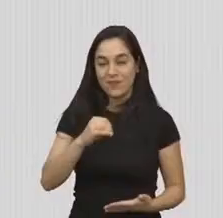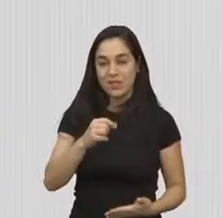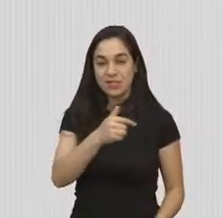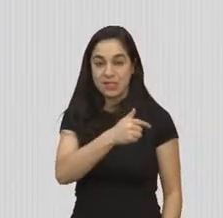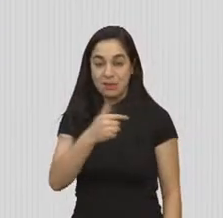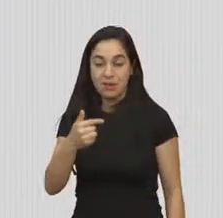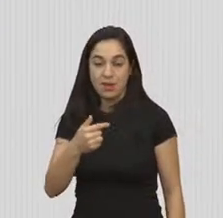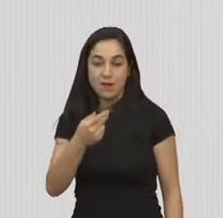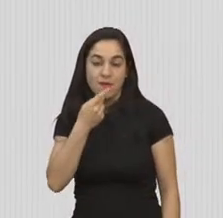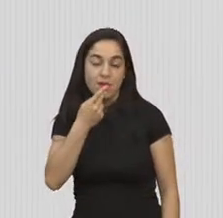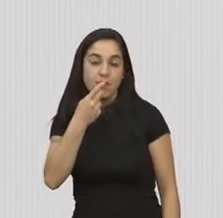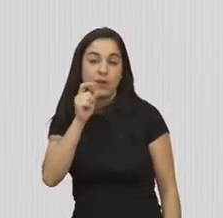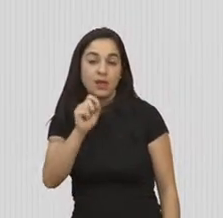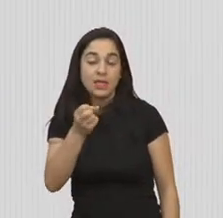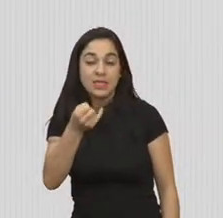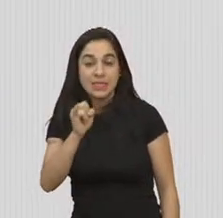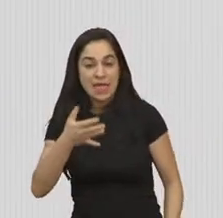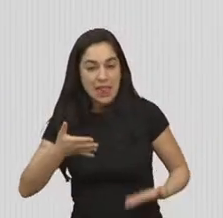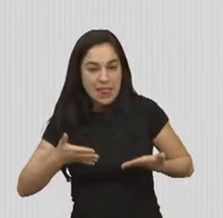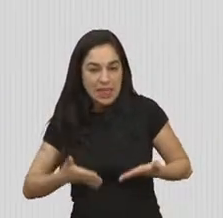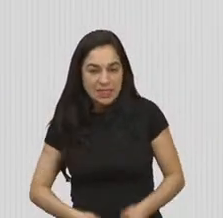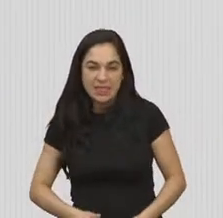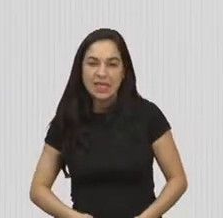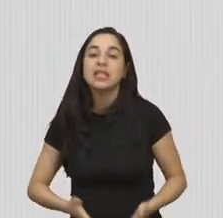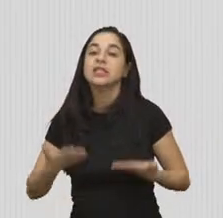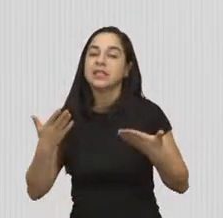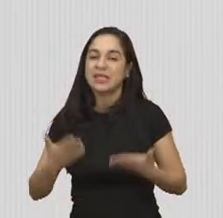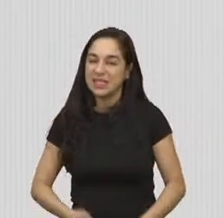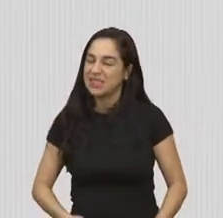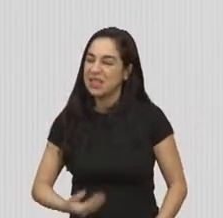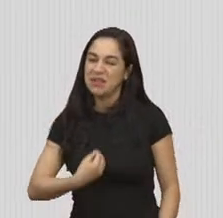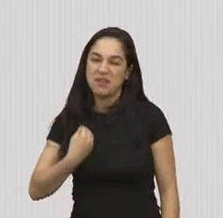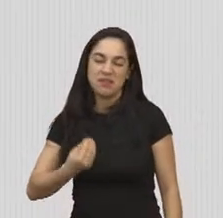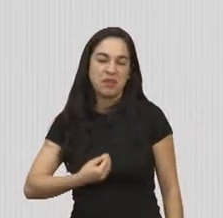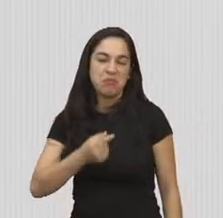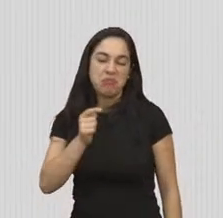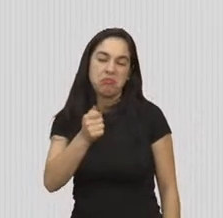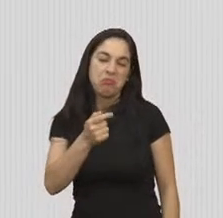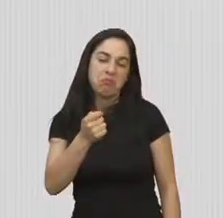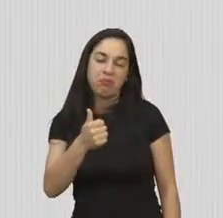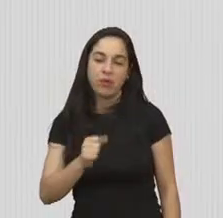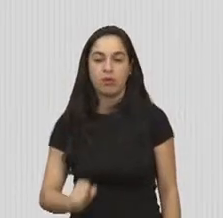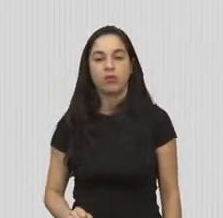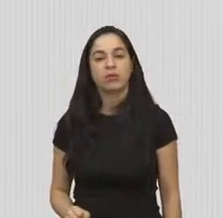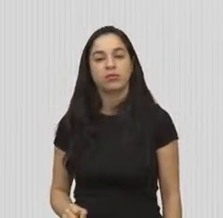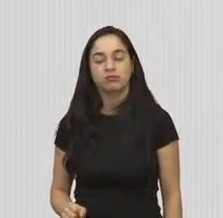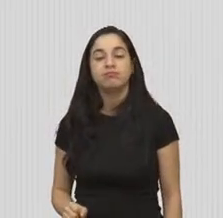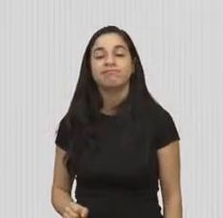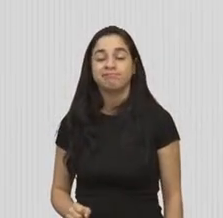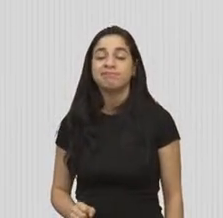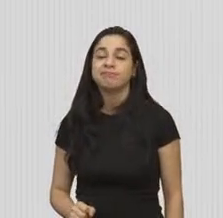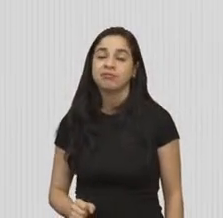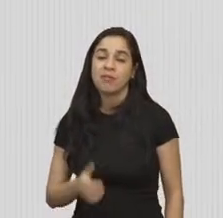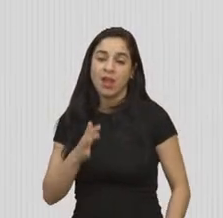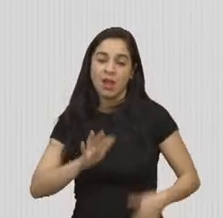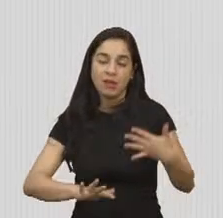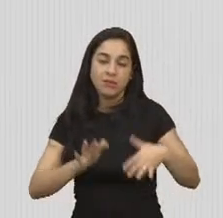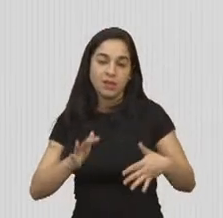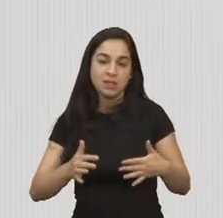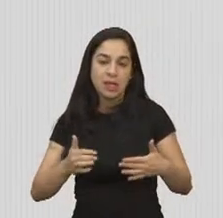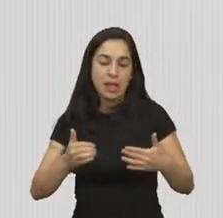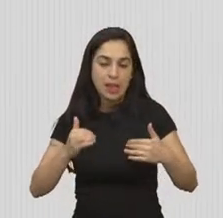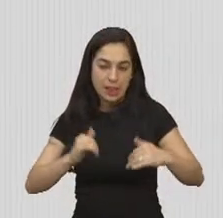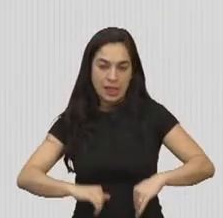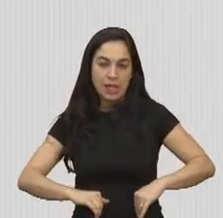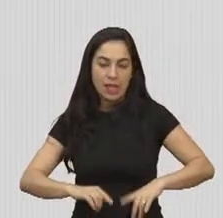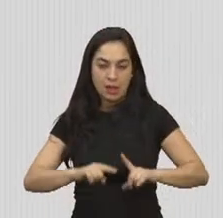ele nascesse, ele não viveria muito tempo, e que poderia ser que ele morresse na barriga mesmo